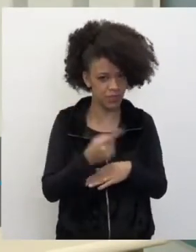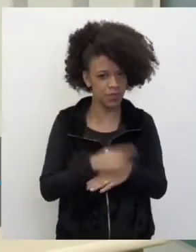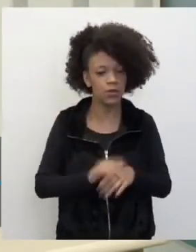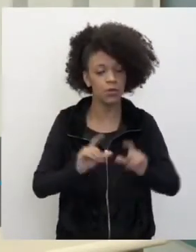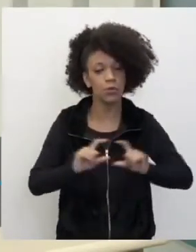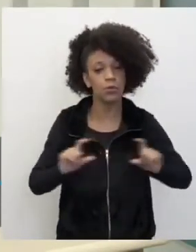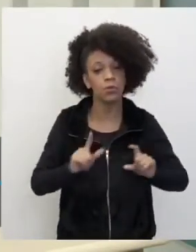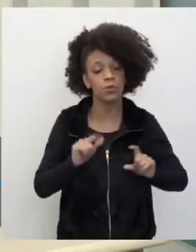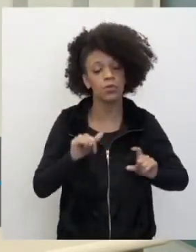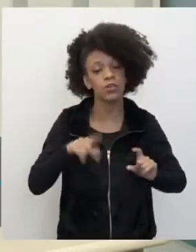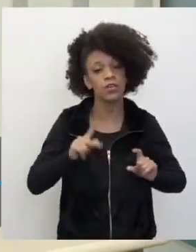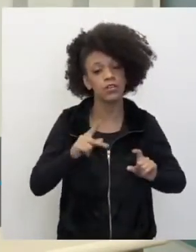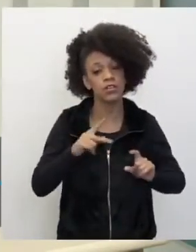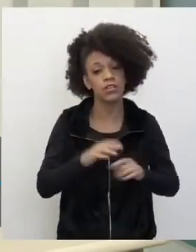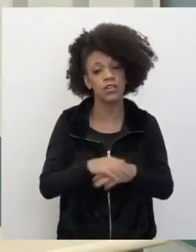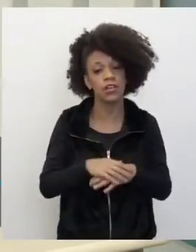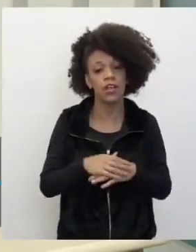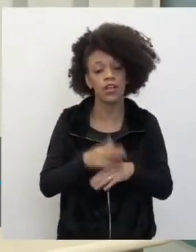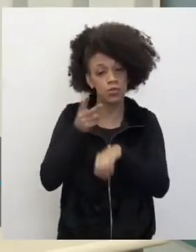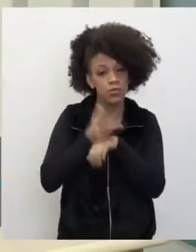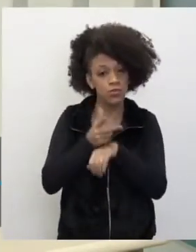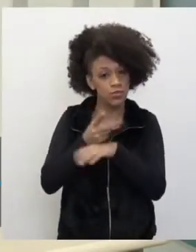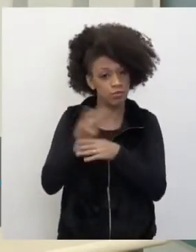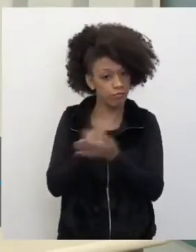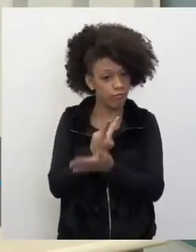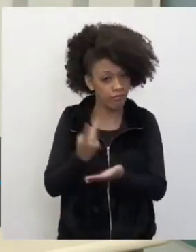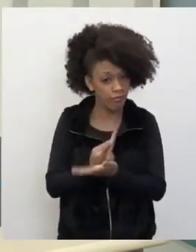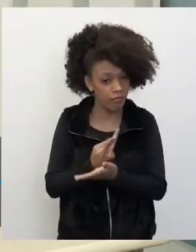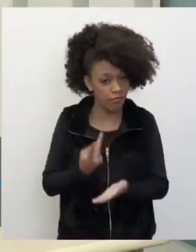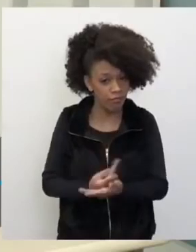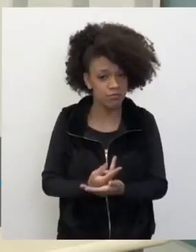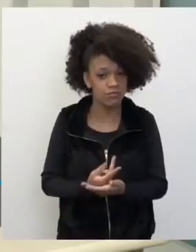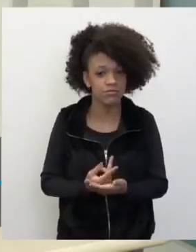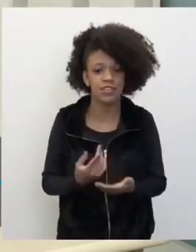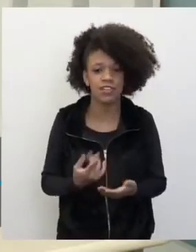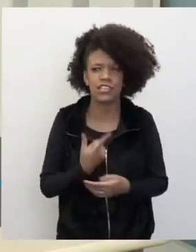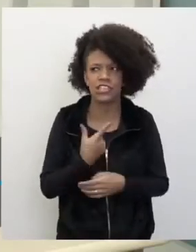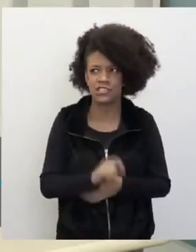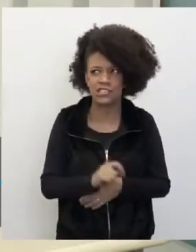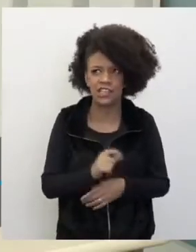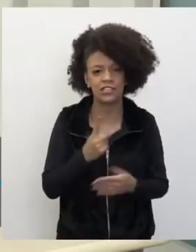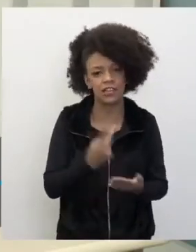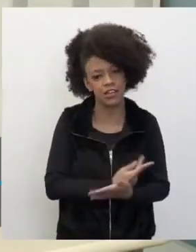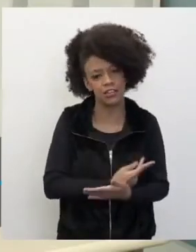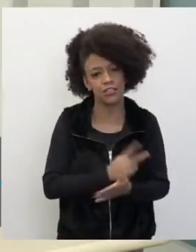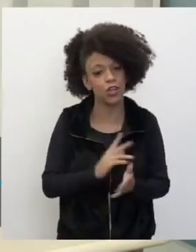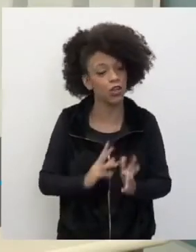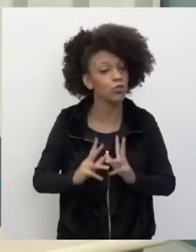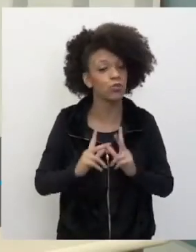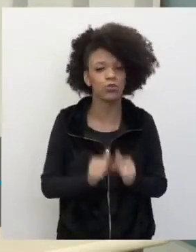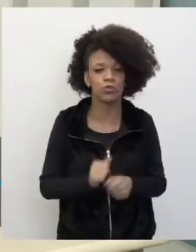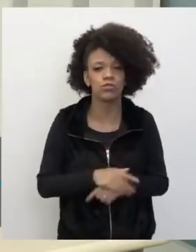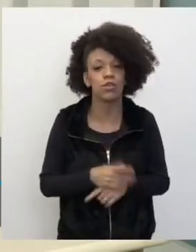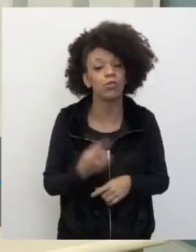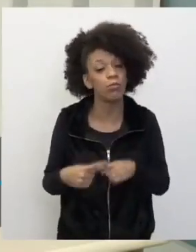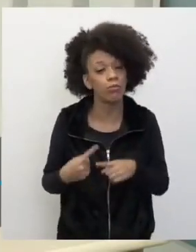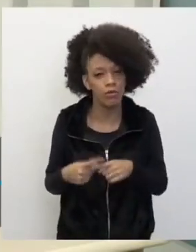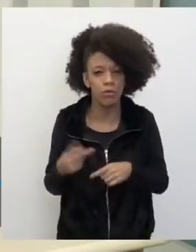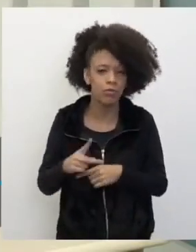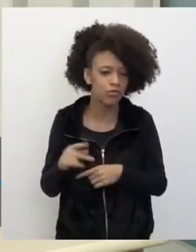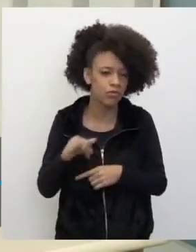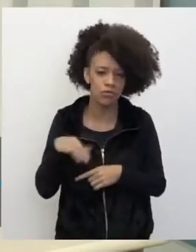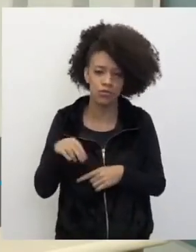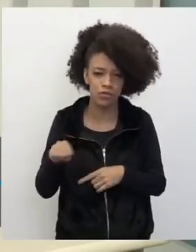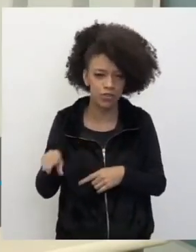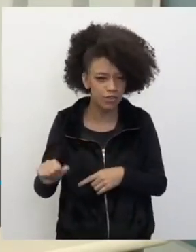link dos áudios que deram errados. Assim, de 10 errados que deram, todos eram por causa do professor Jonas,